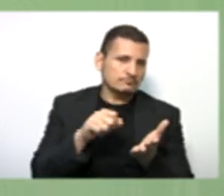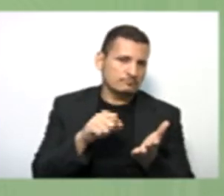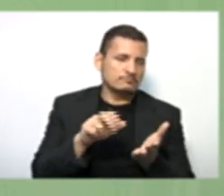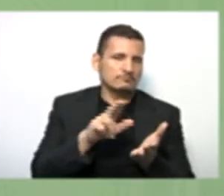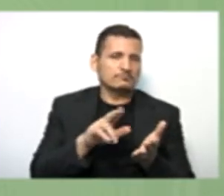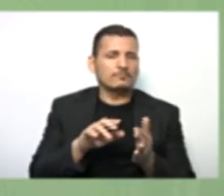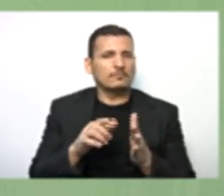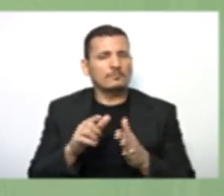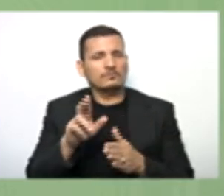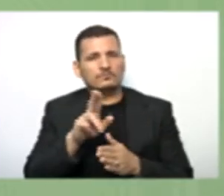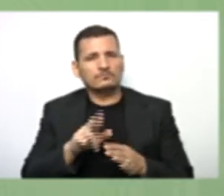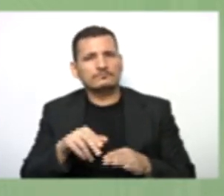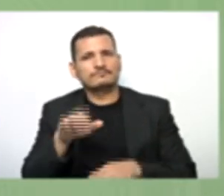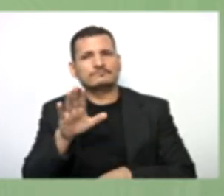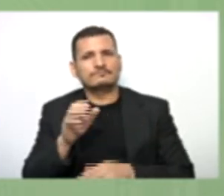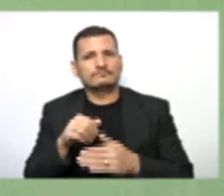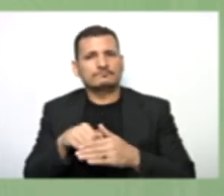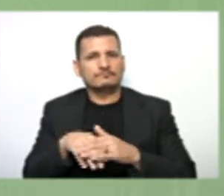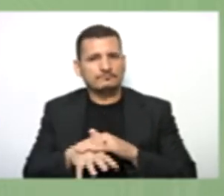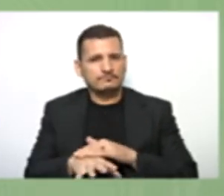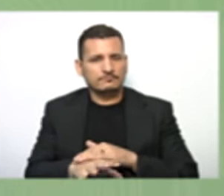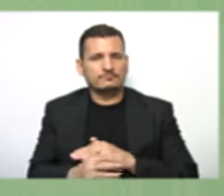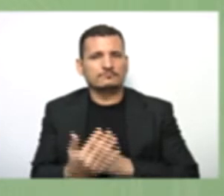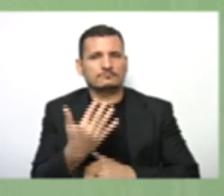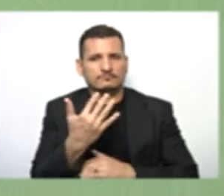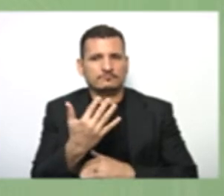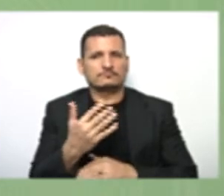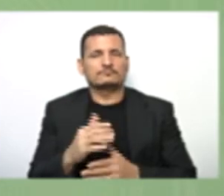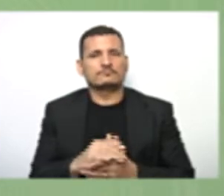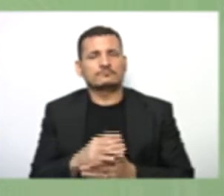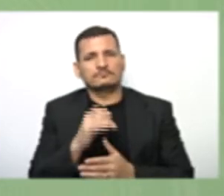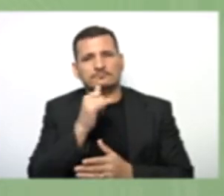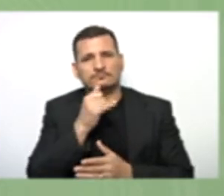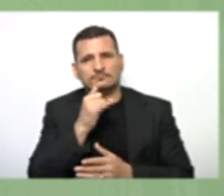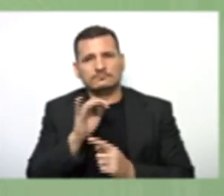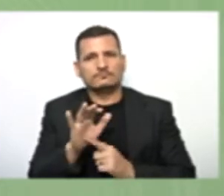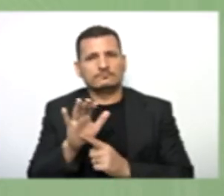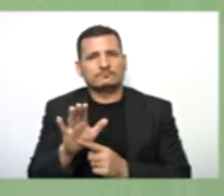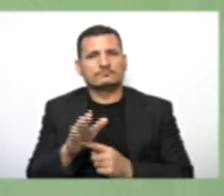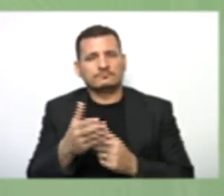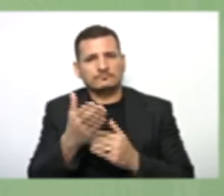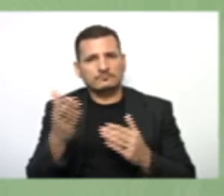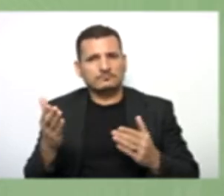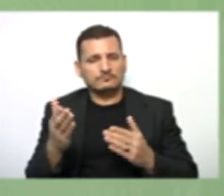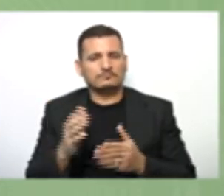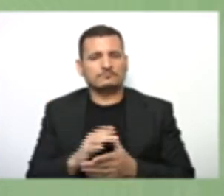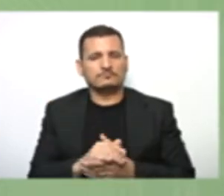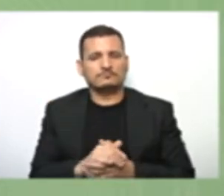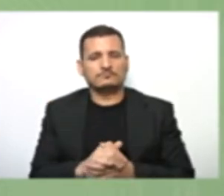usam mais recursos de entrada e saída. No exemplo que a gente traz para vocês aí, são